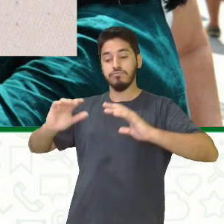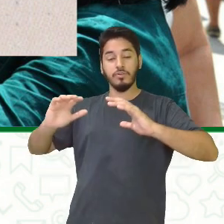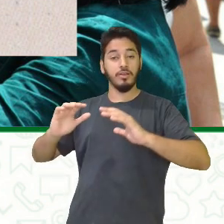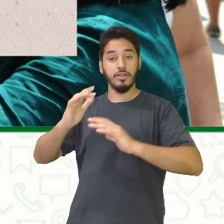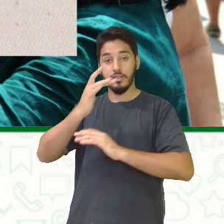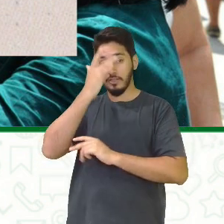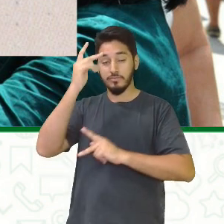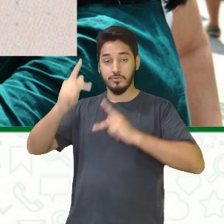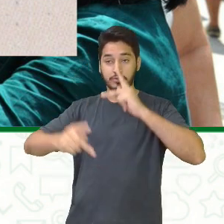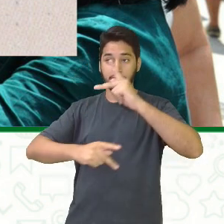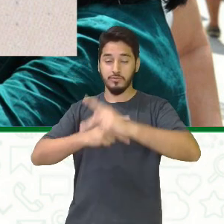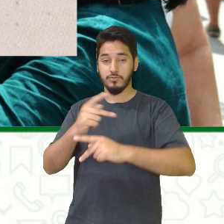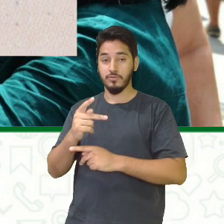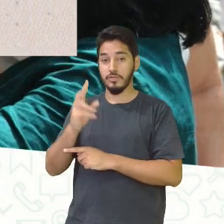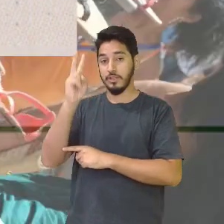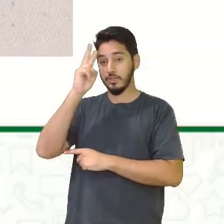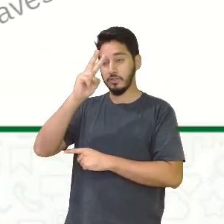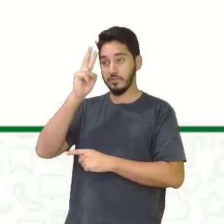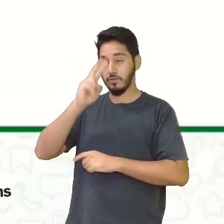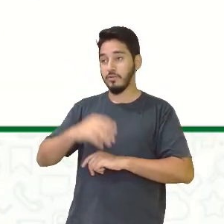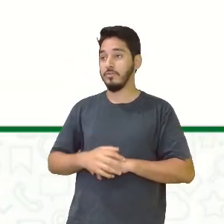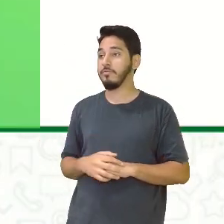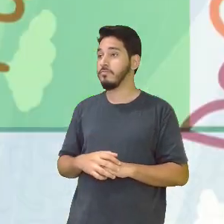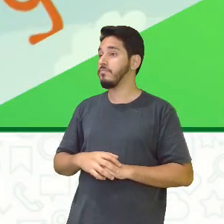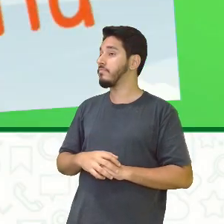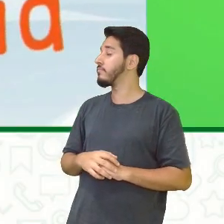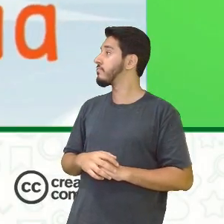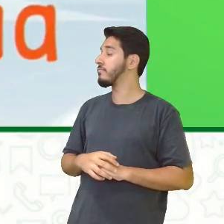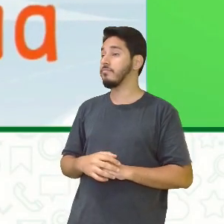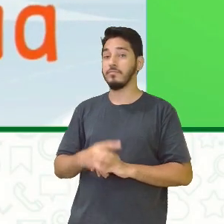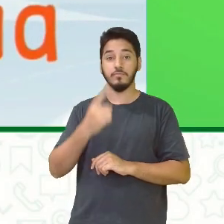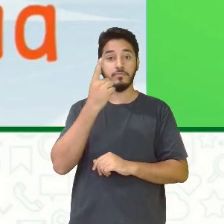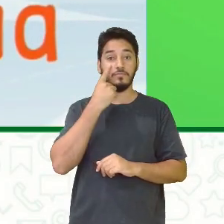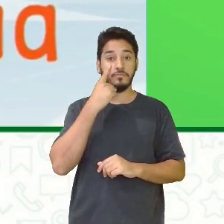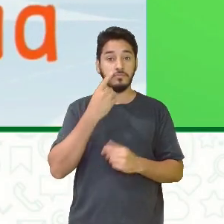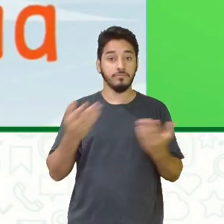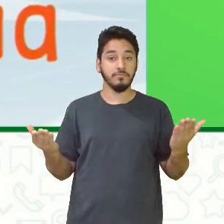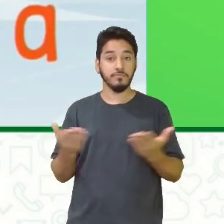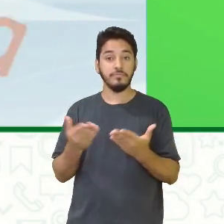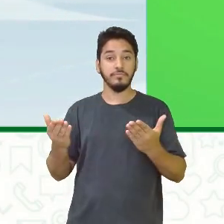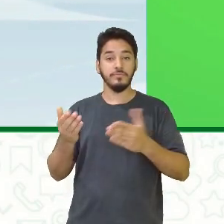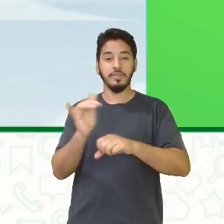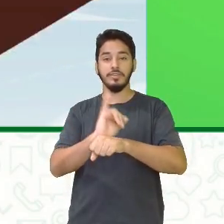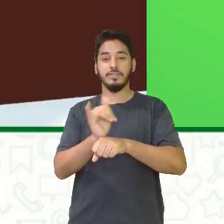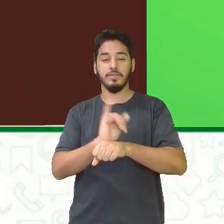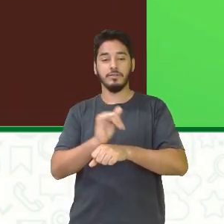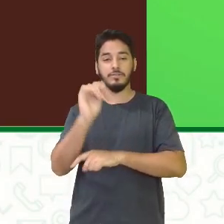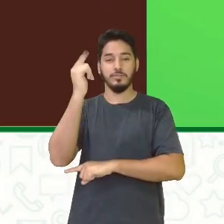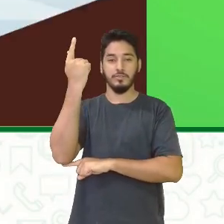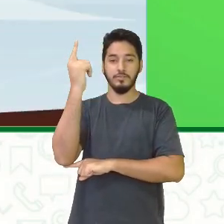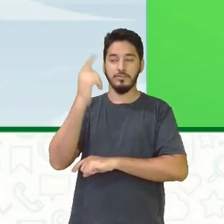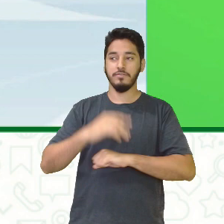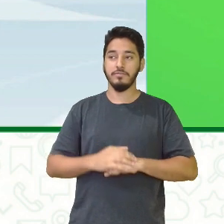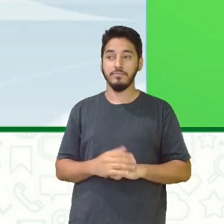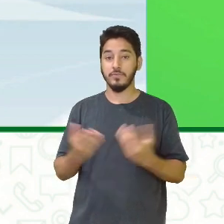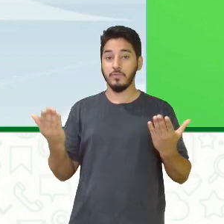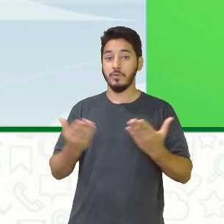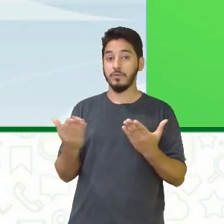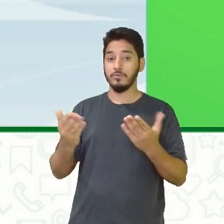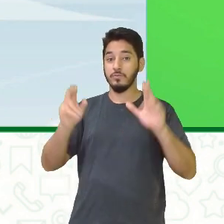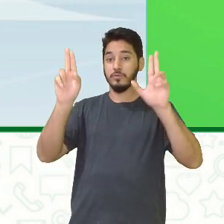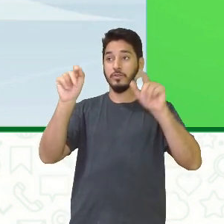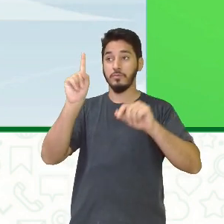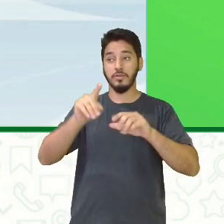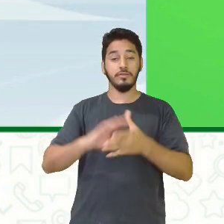longo da história. Sejam todos bem-vindos ao canal para gostar de geografia. E o nosso tema de hoje é